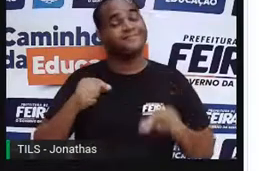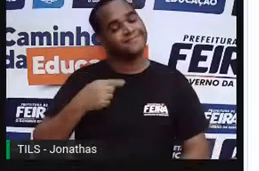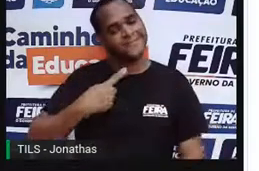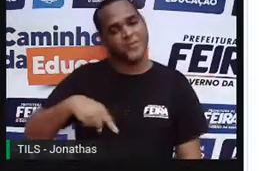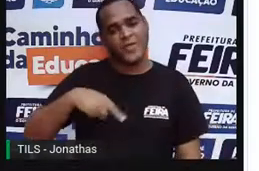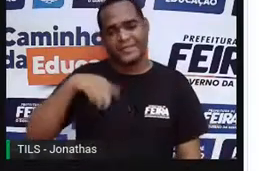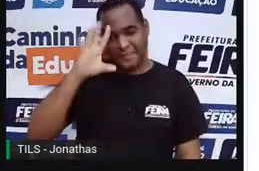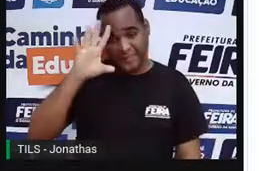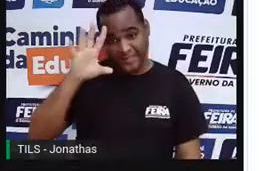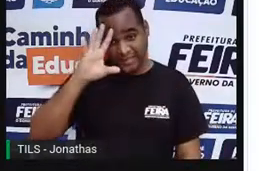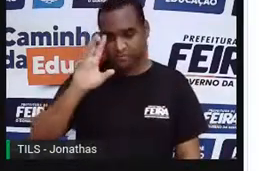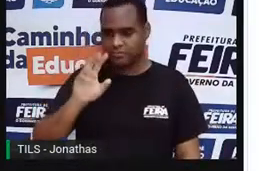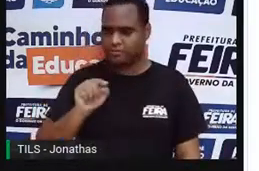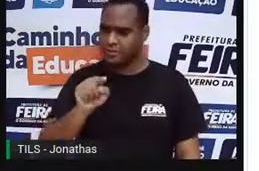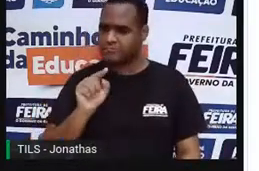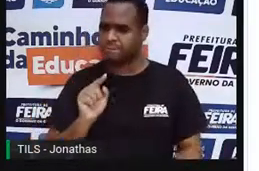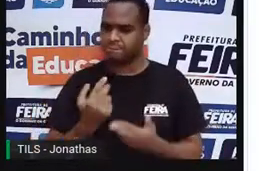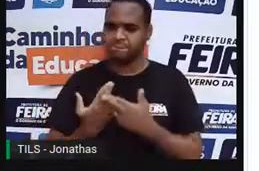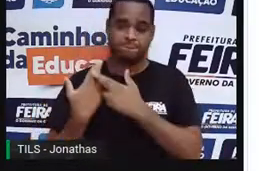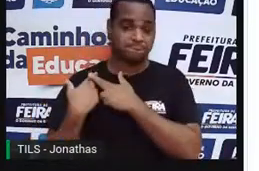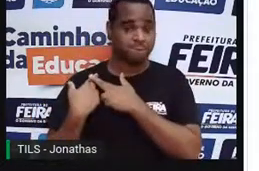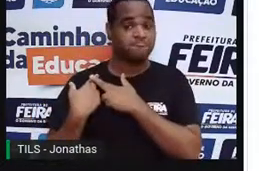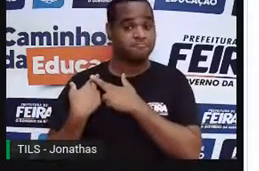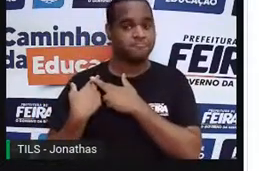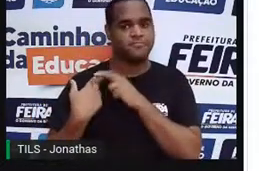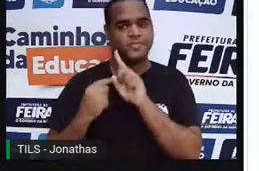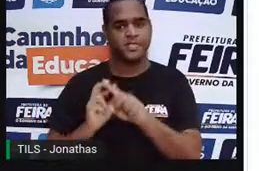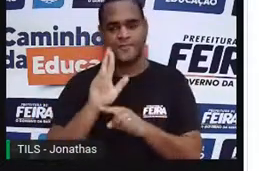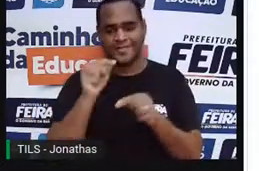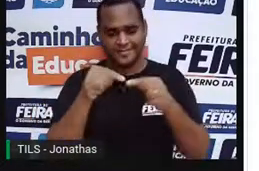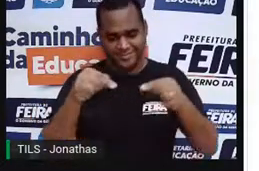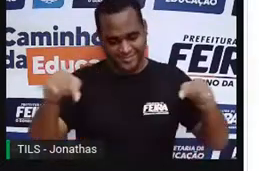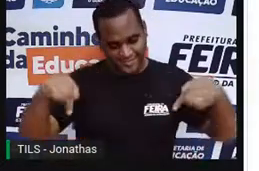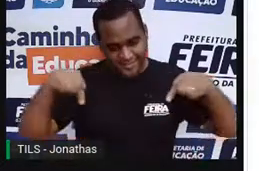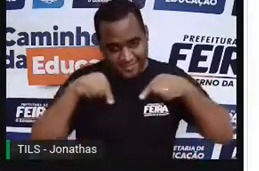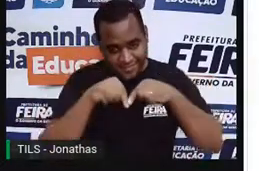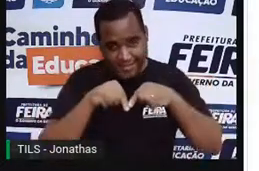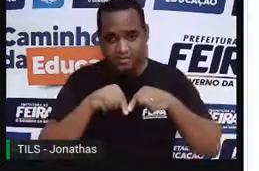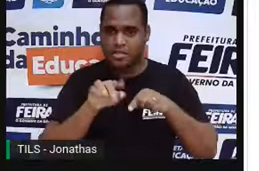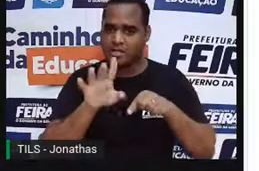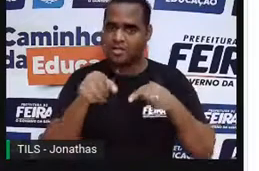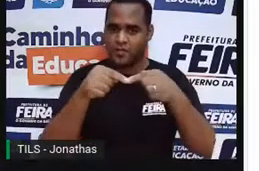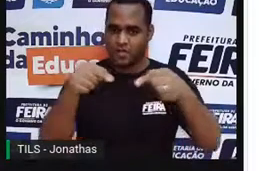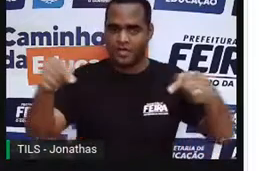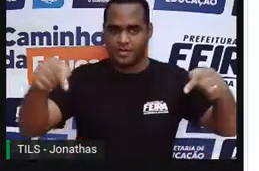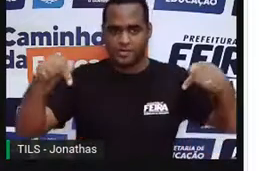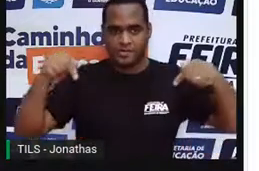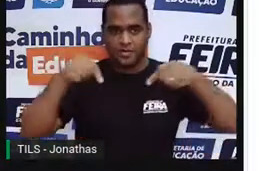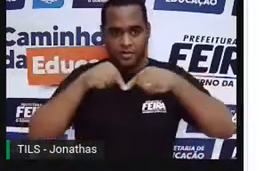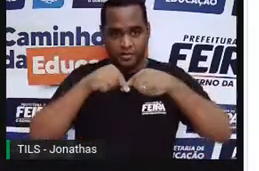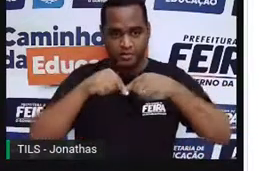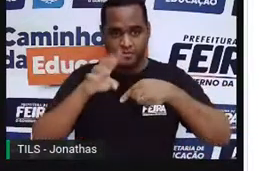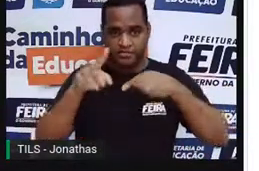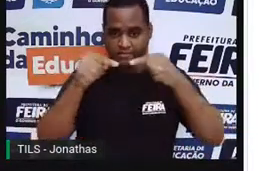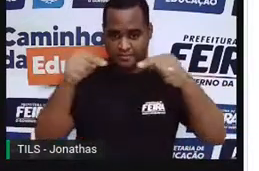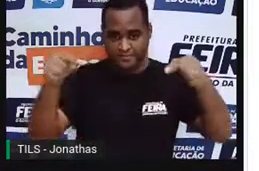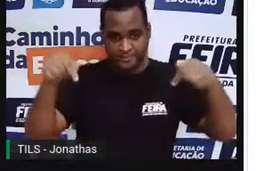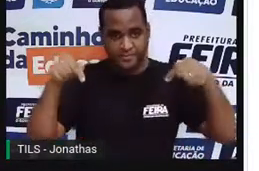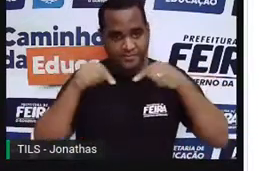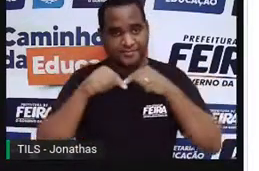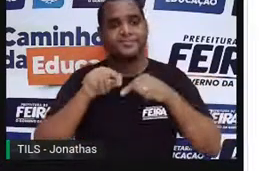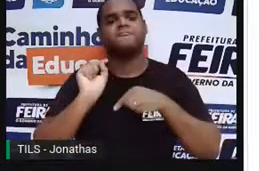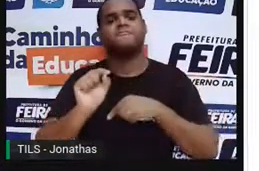é dono ou dona de um pequeno terreno retangular o retangular retângulo